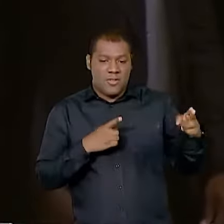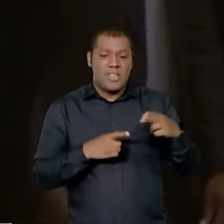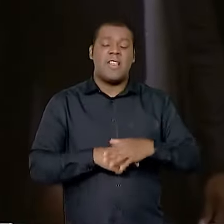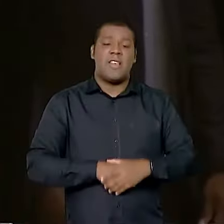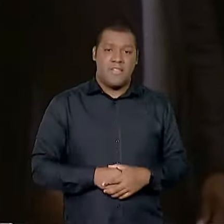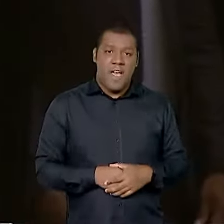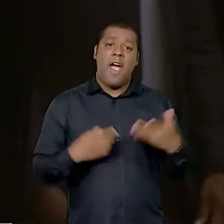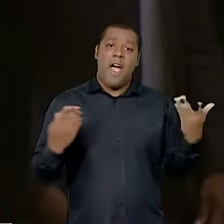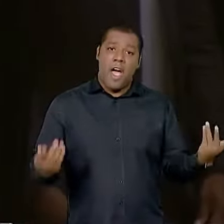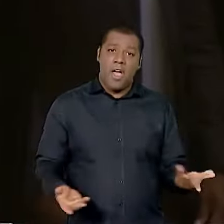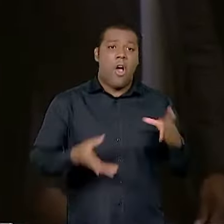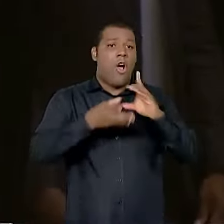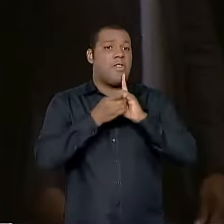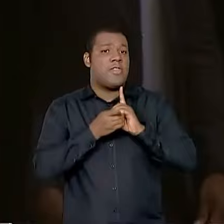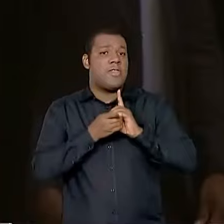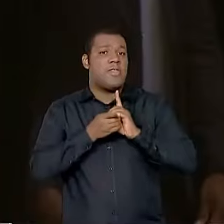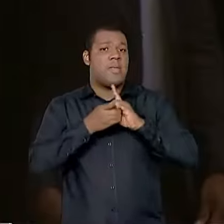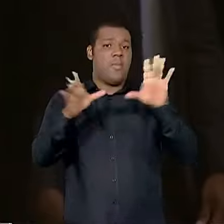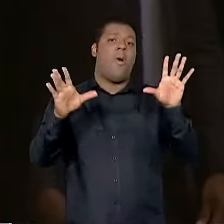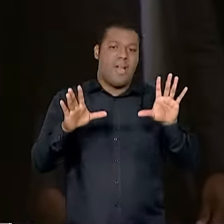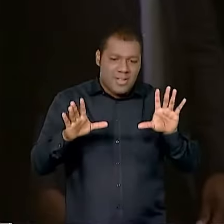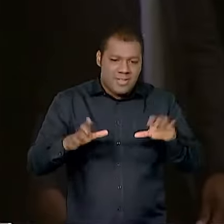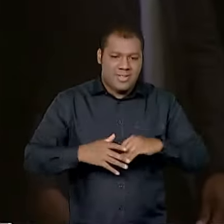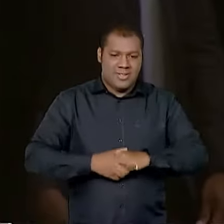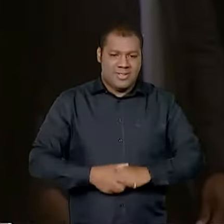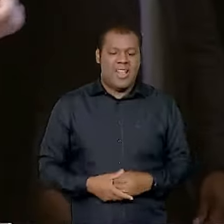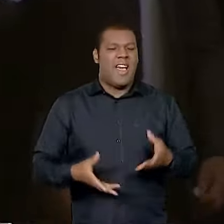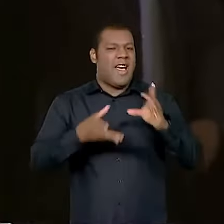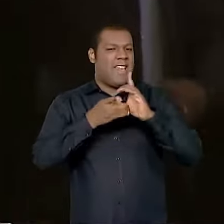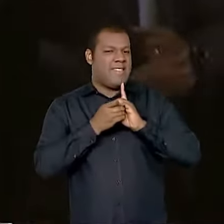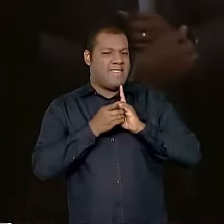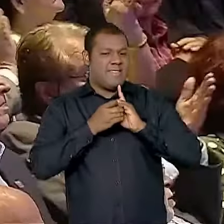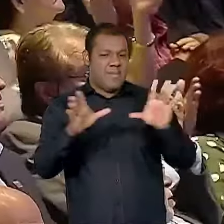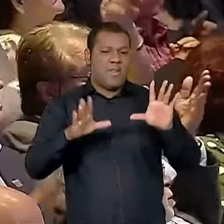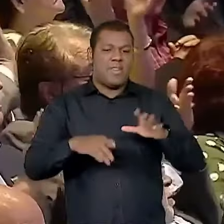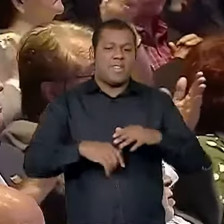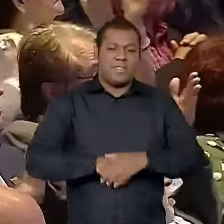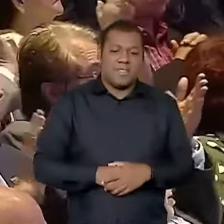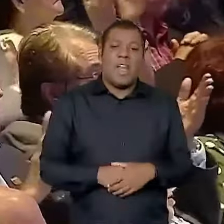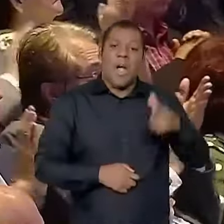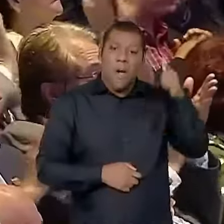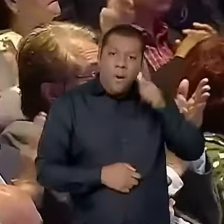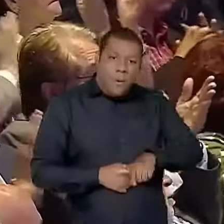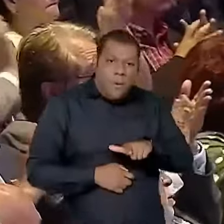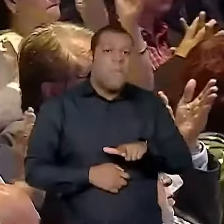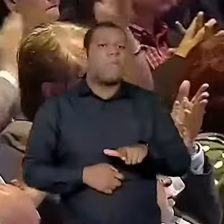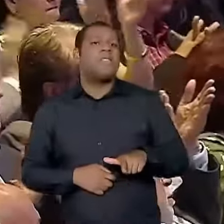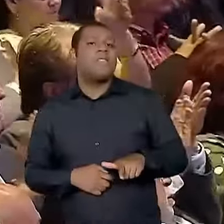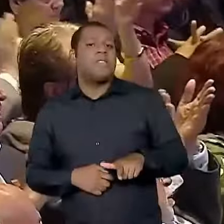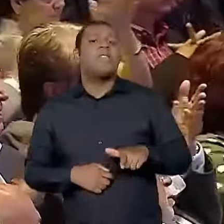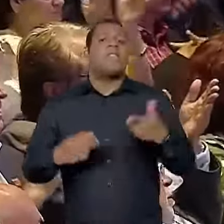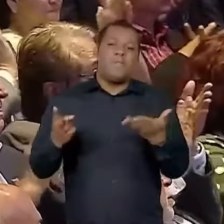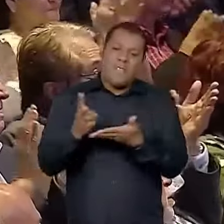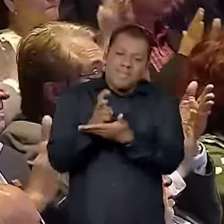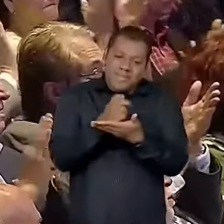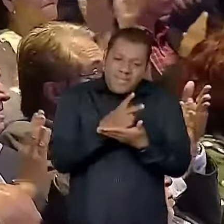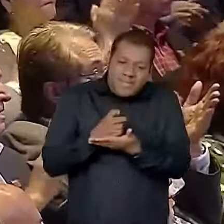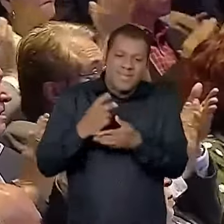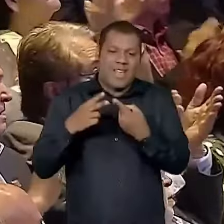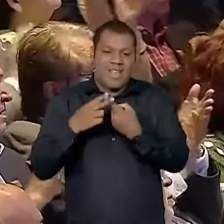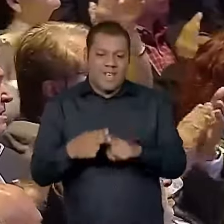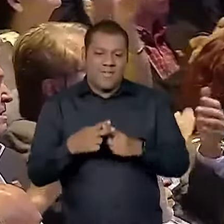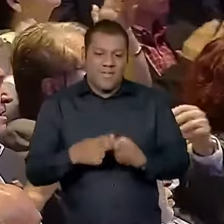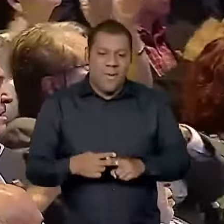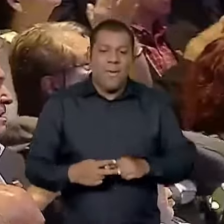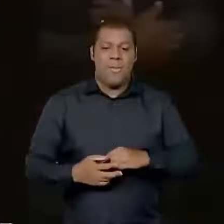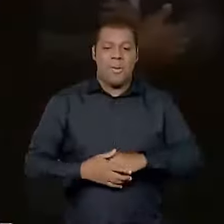É através da democracia, que restou inabalada e protegida, que nós conseguimos fazer a reforma tributária. E aí nós